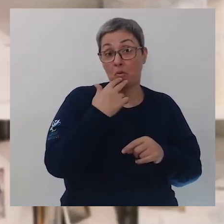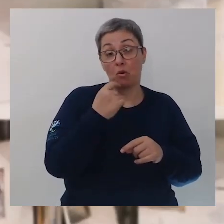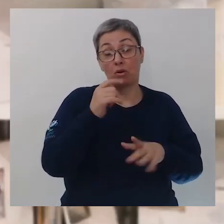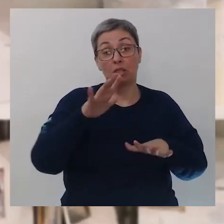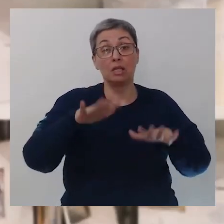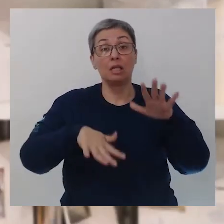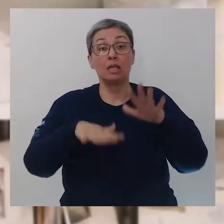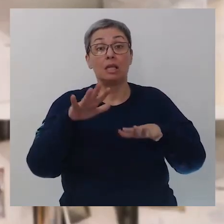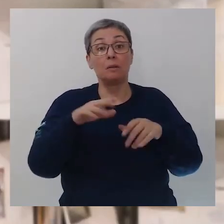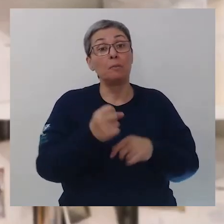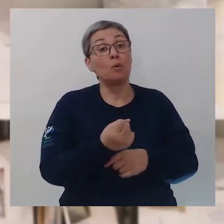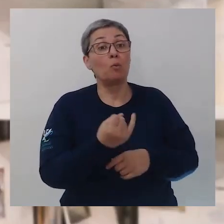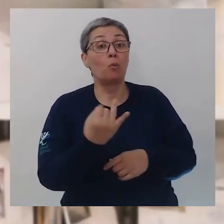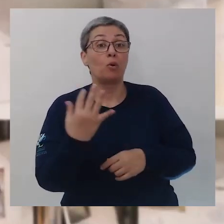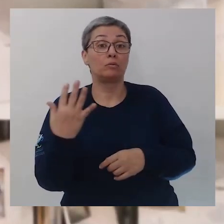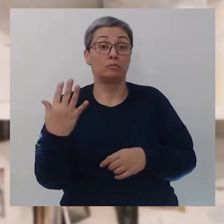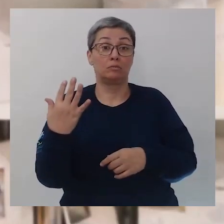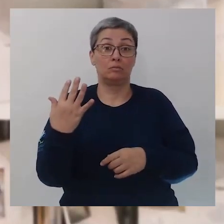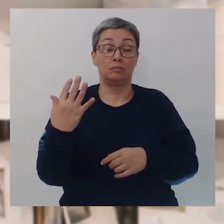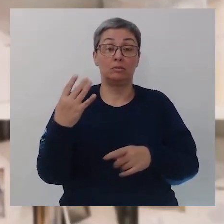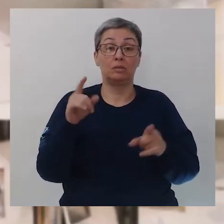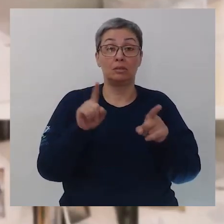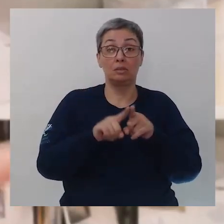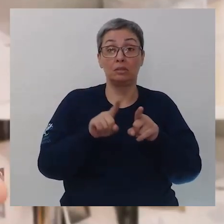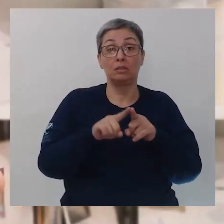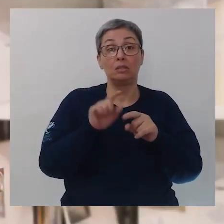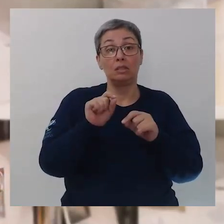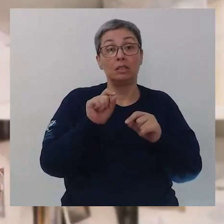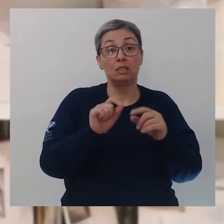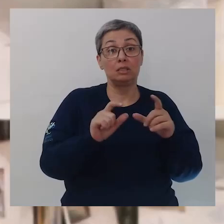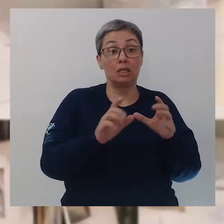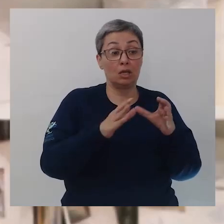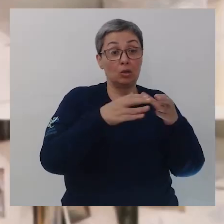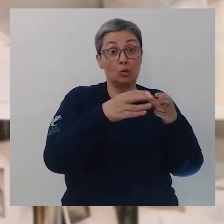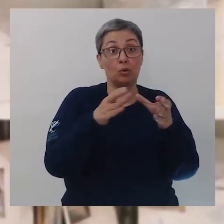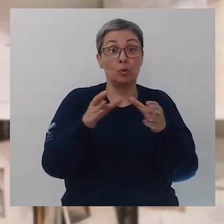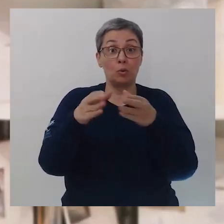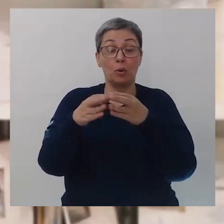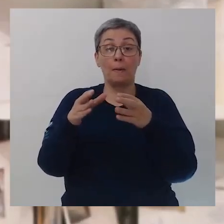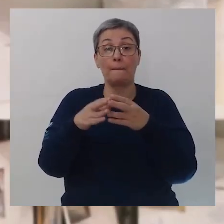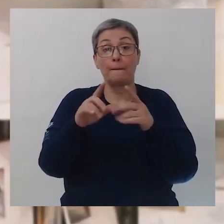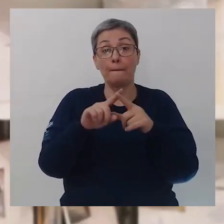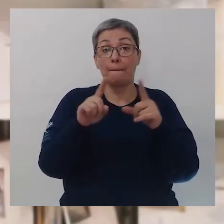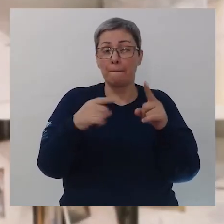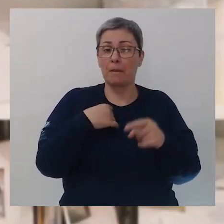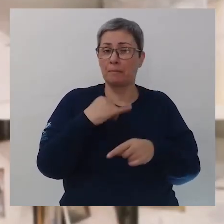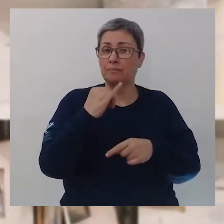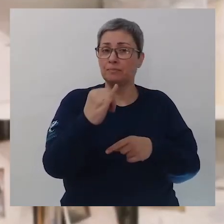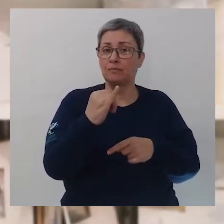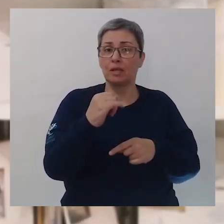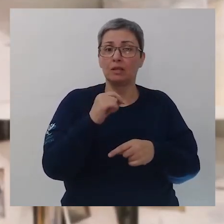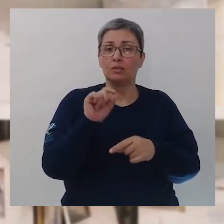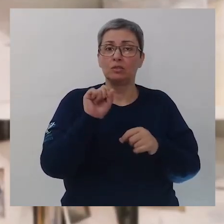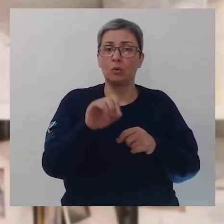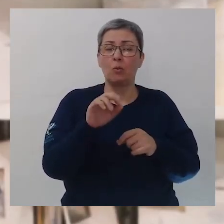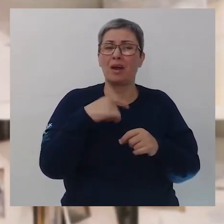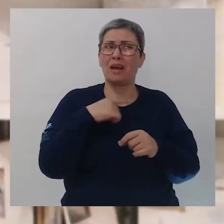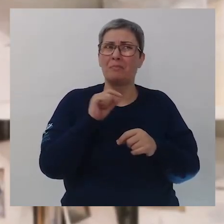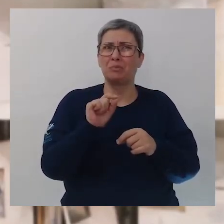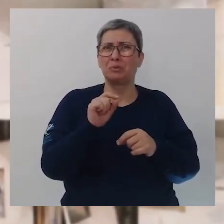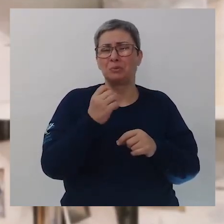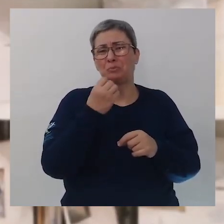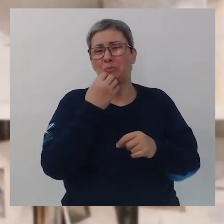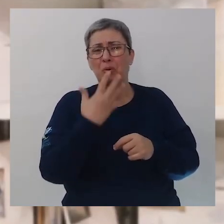dependendo da quantidade e de categorias. Só que eu vou falar para vocês, não é muito